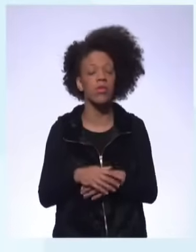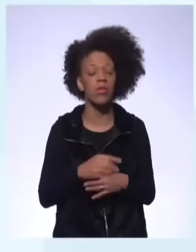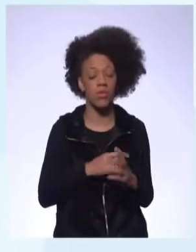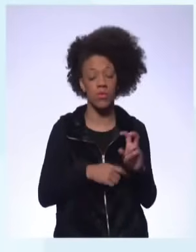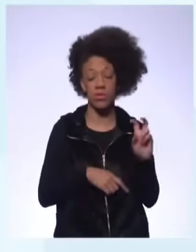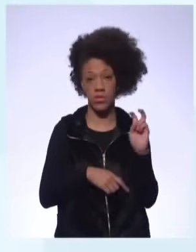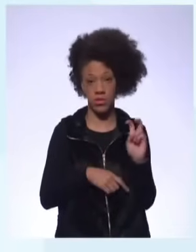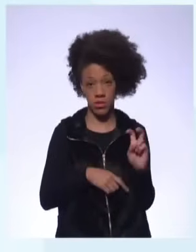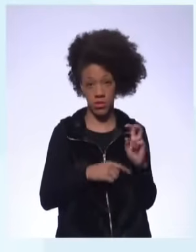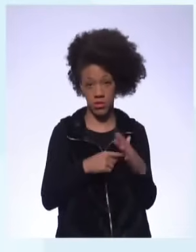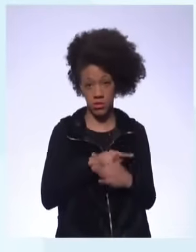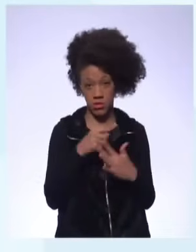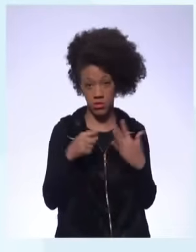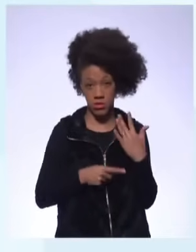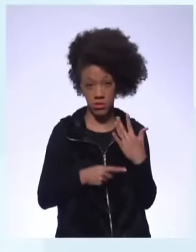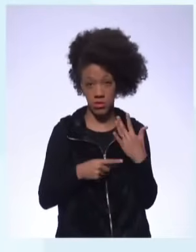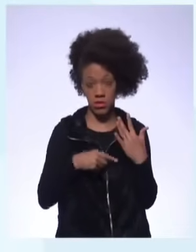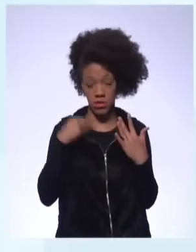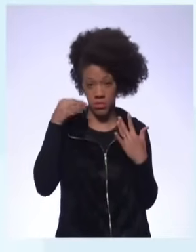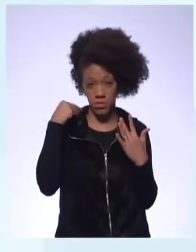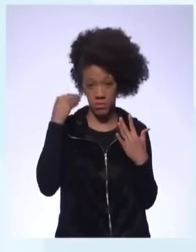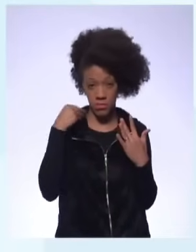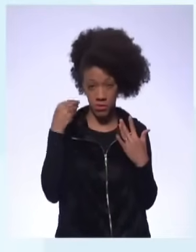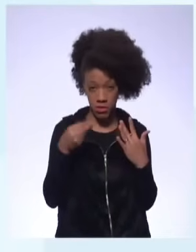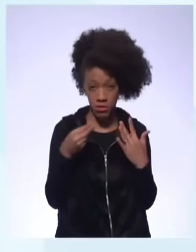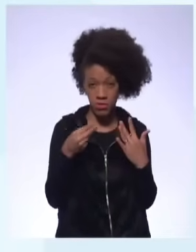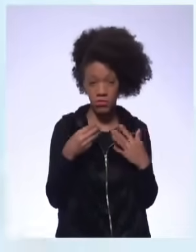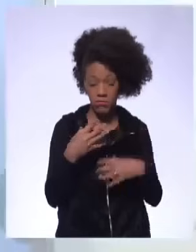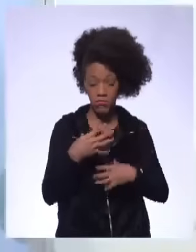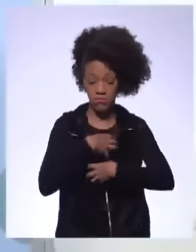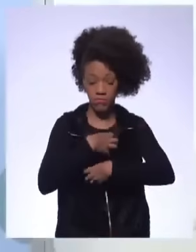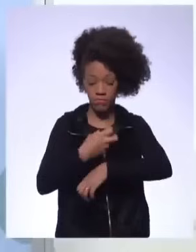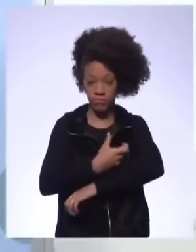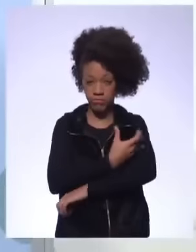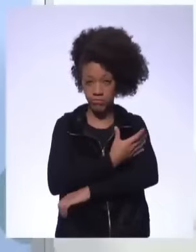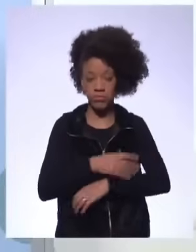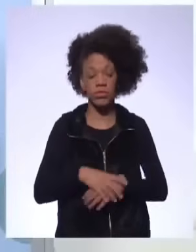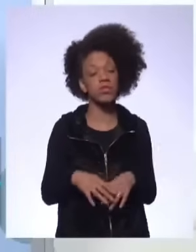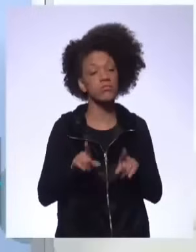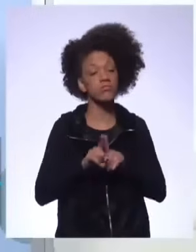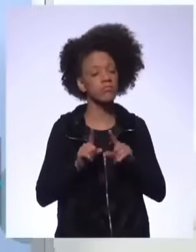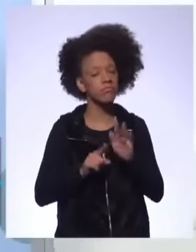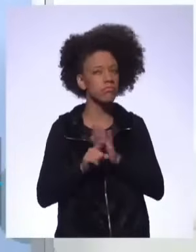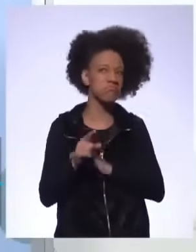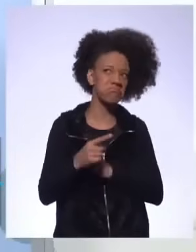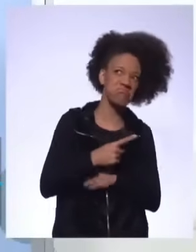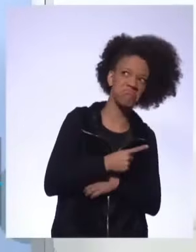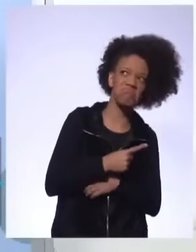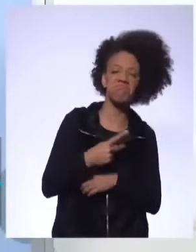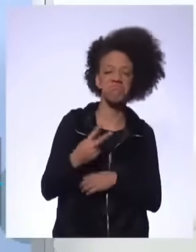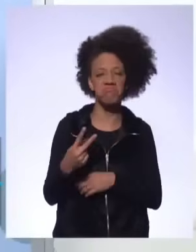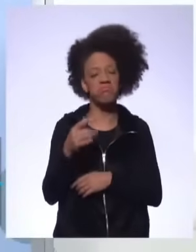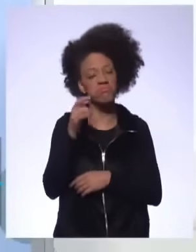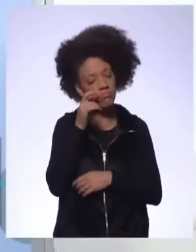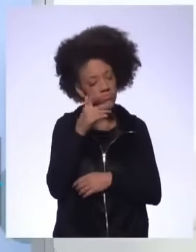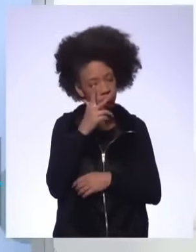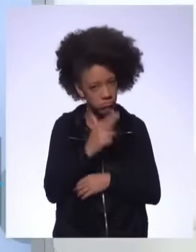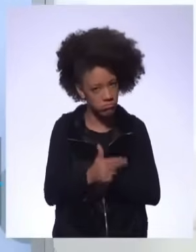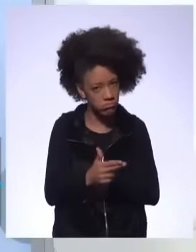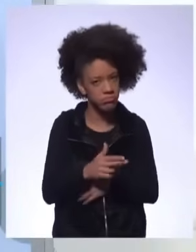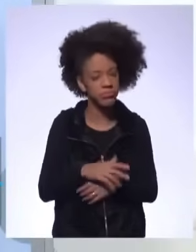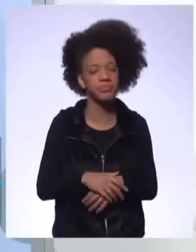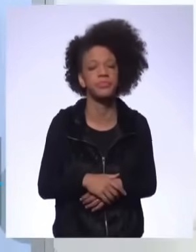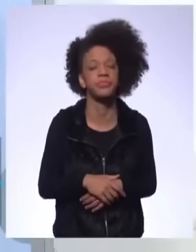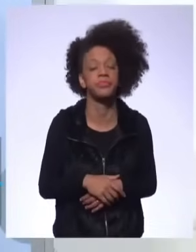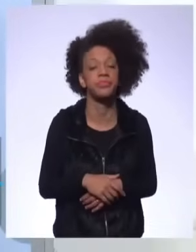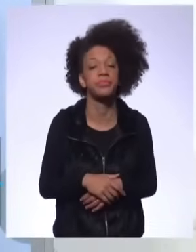sentidos e experiências sensoriais. E aí surgiu também uma perguntinha ou duas aí que a gente achou que valia a pena.